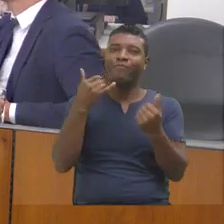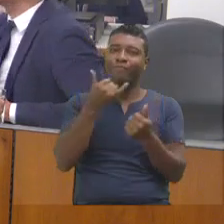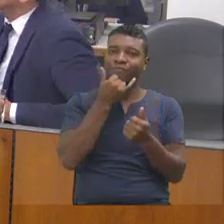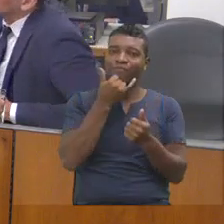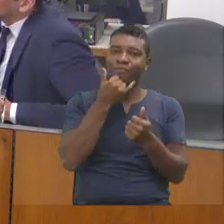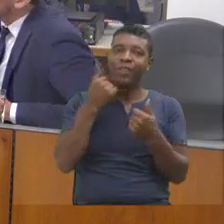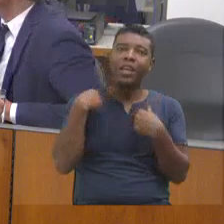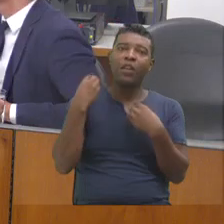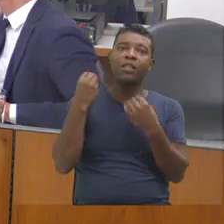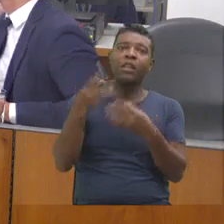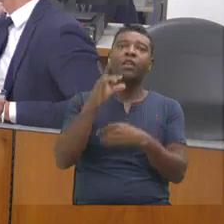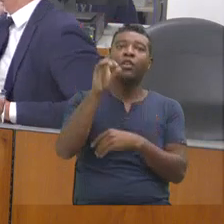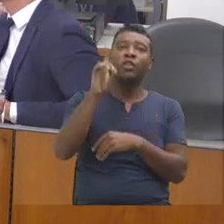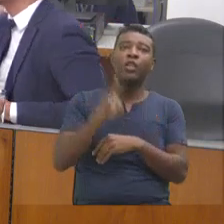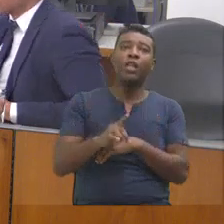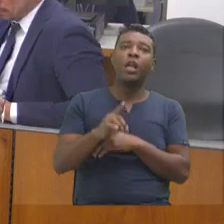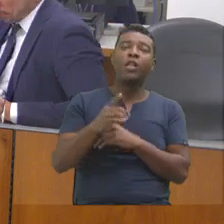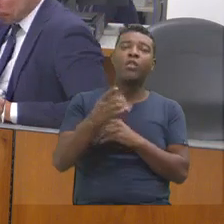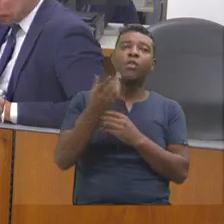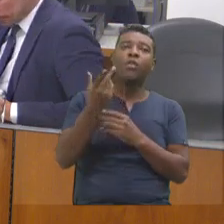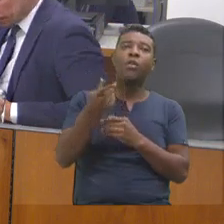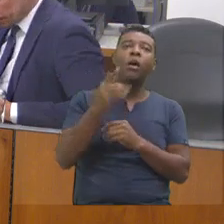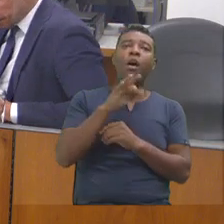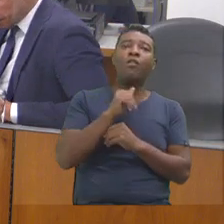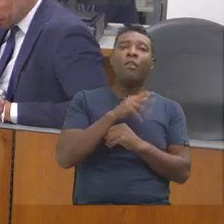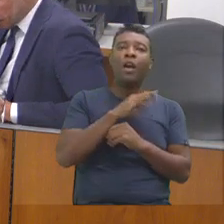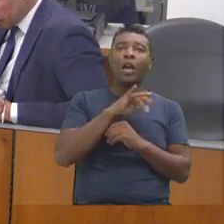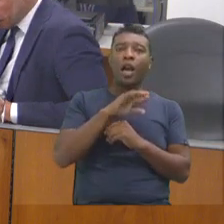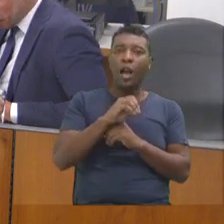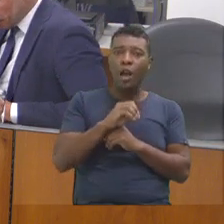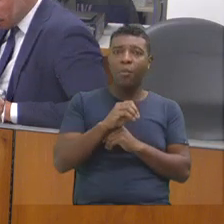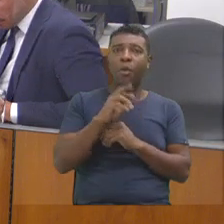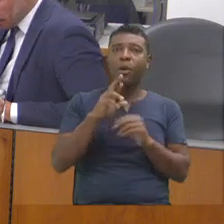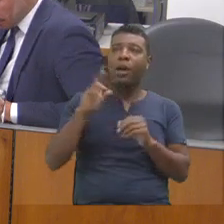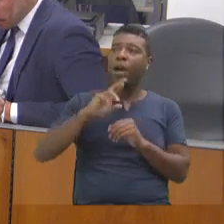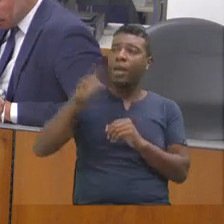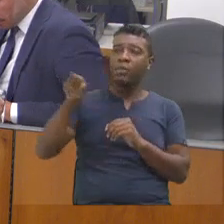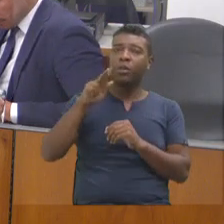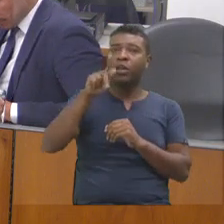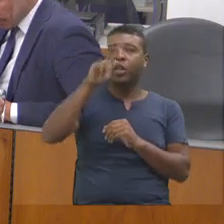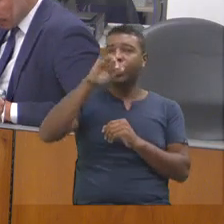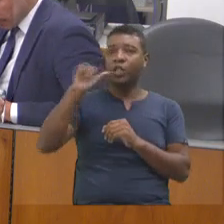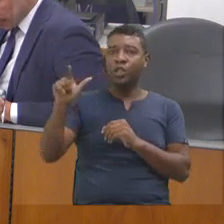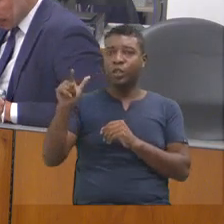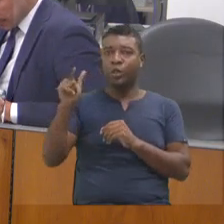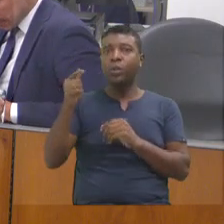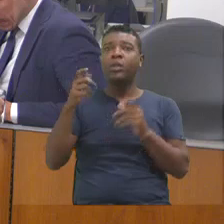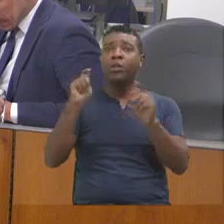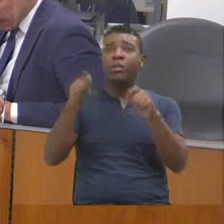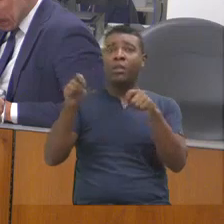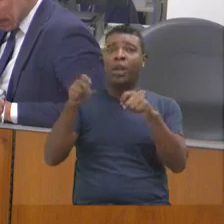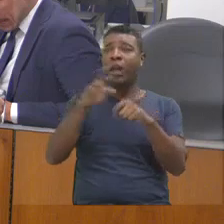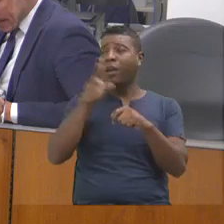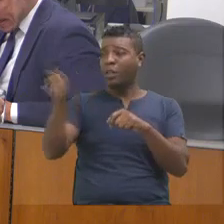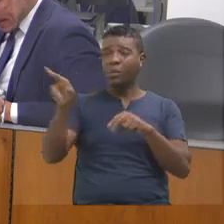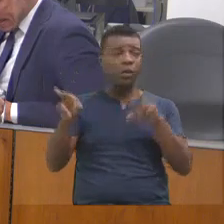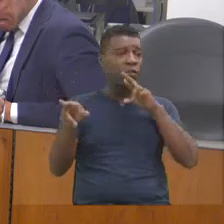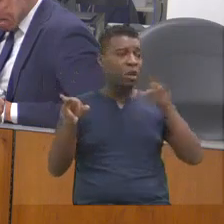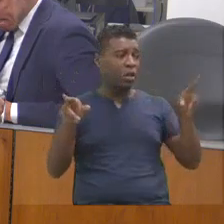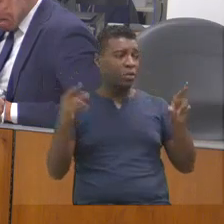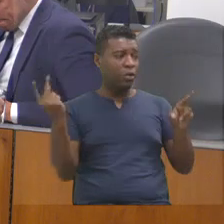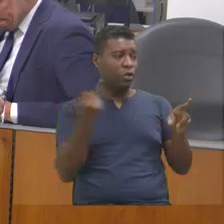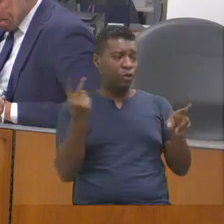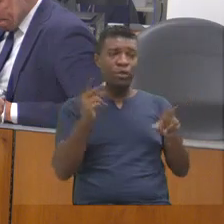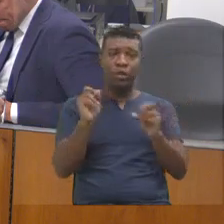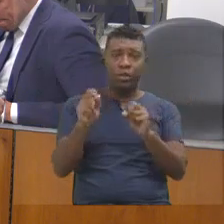dei o direito do Fábio respondeu nosso colega Deputado Gil Pereira então agora para resposta aos dois deputados a deputada Lude ou Deputado